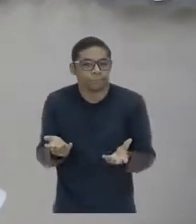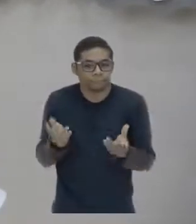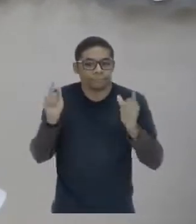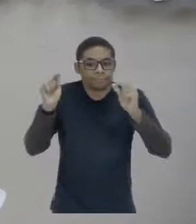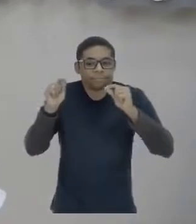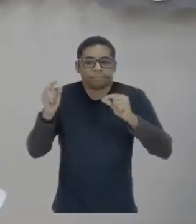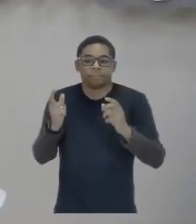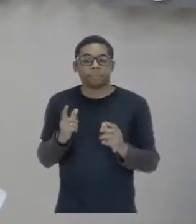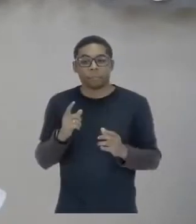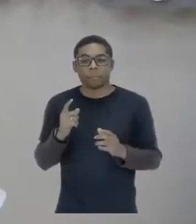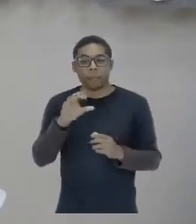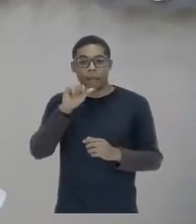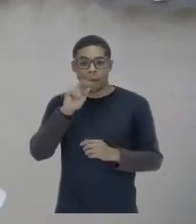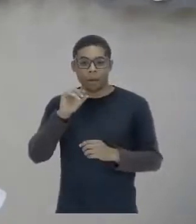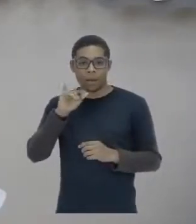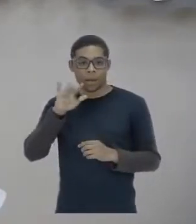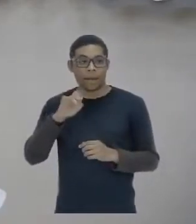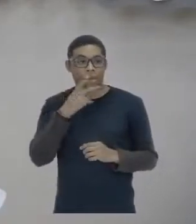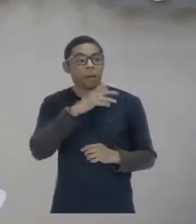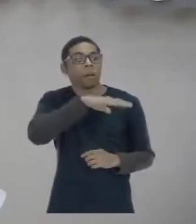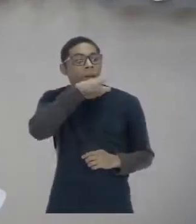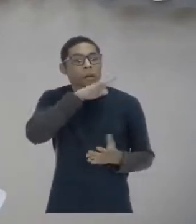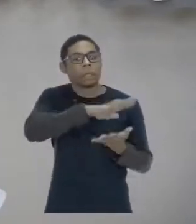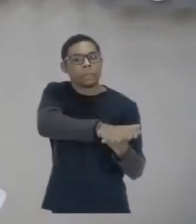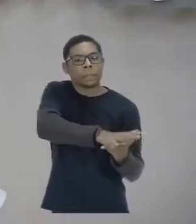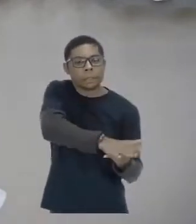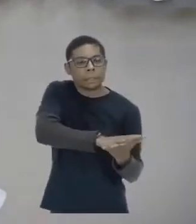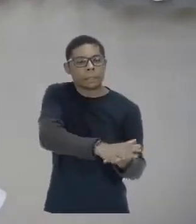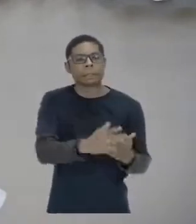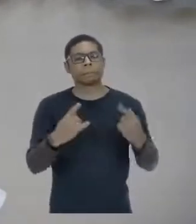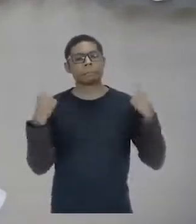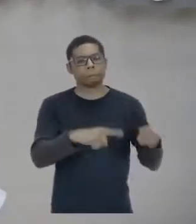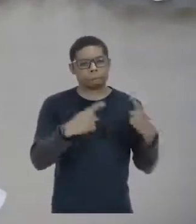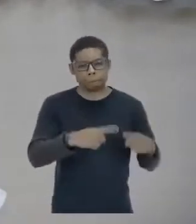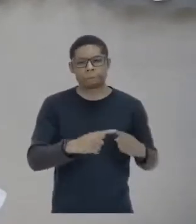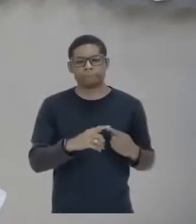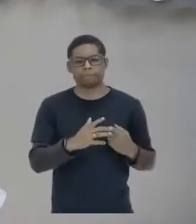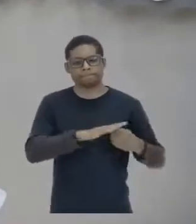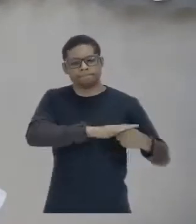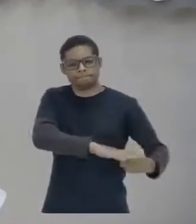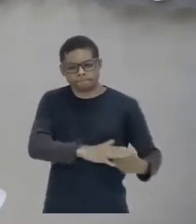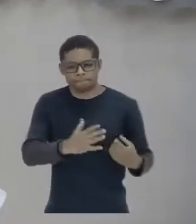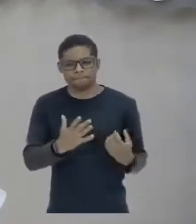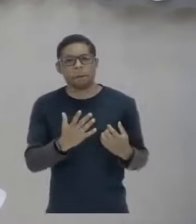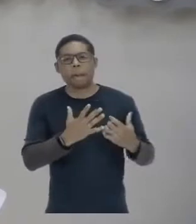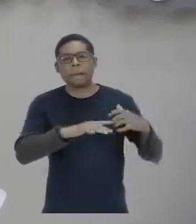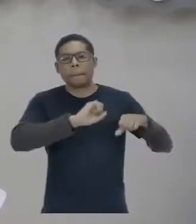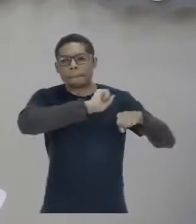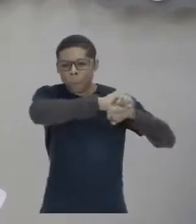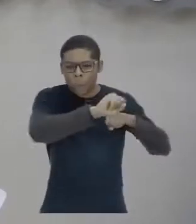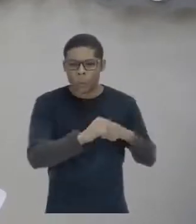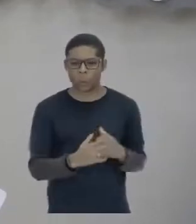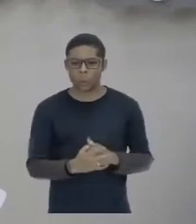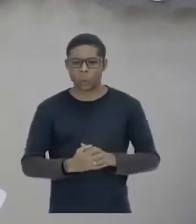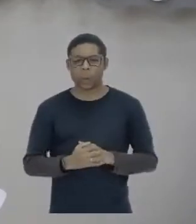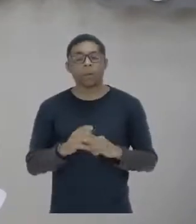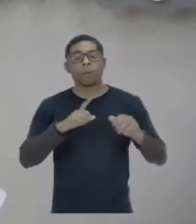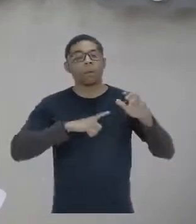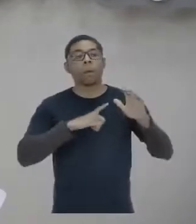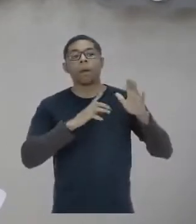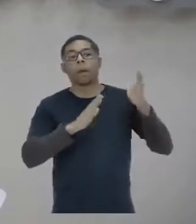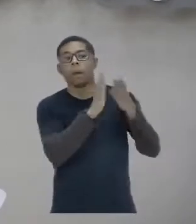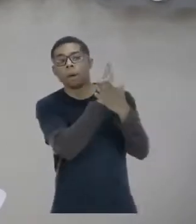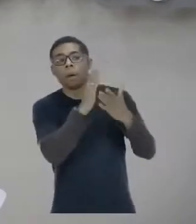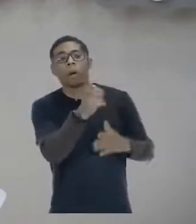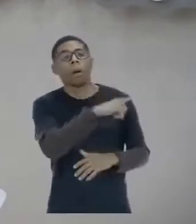fala maus tratos de animais, crueldade com animais domésticos, a professora Cláudia, animais abandonados,